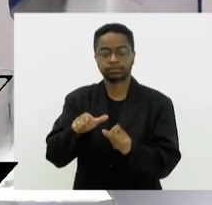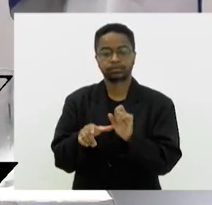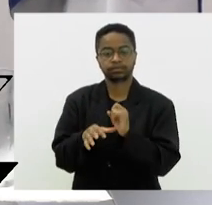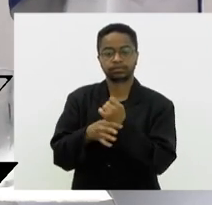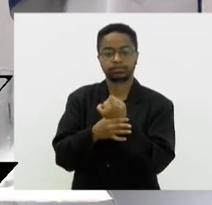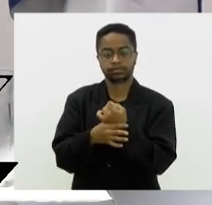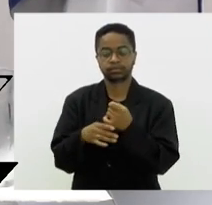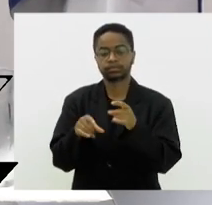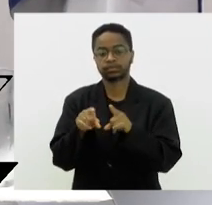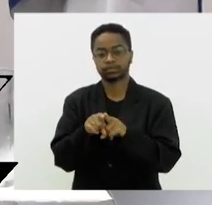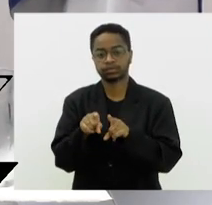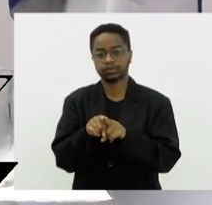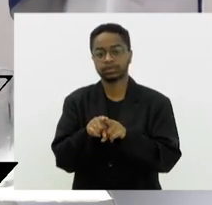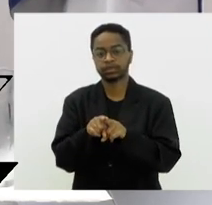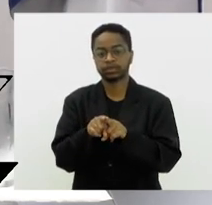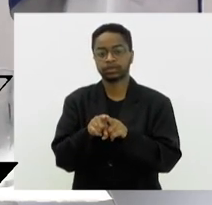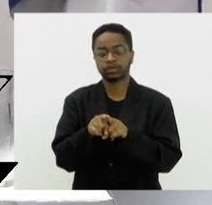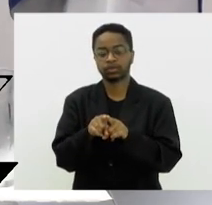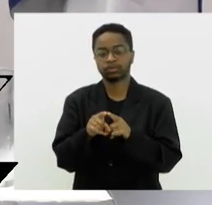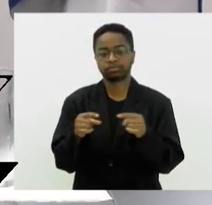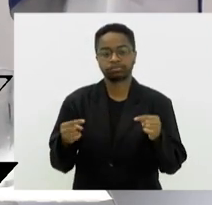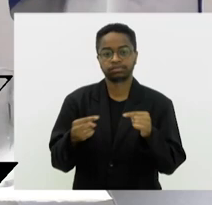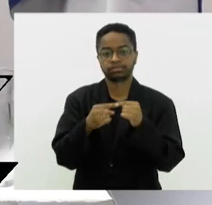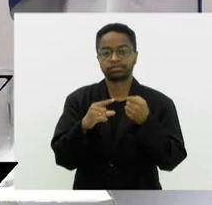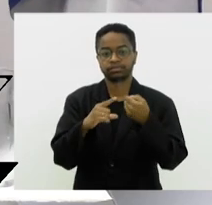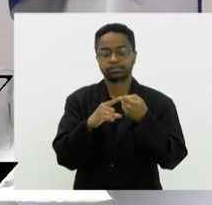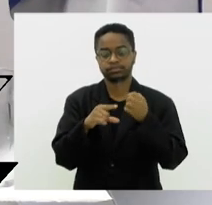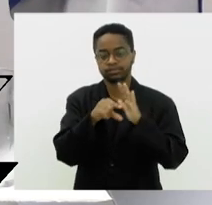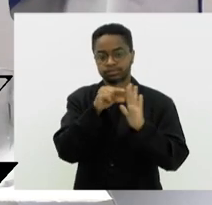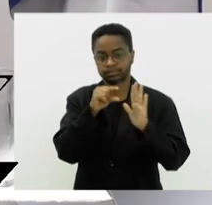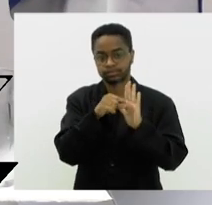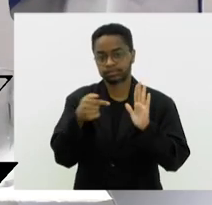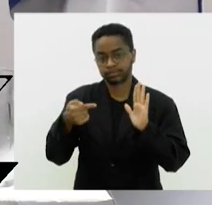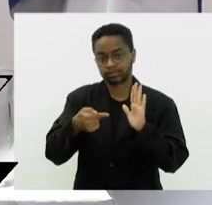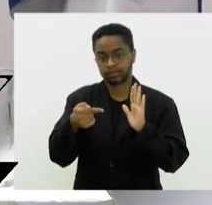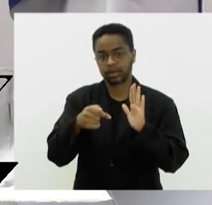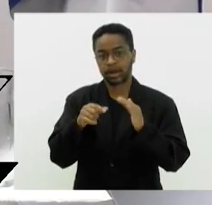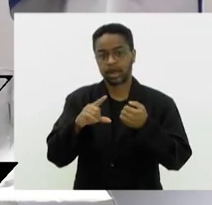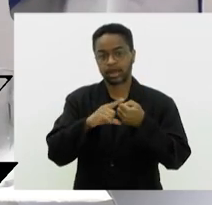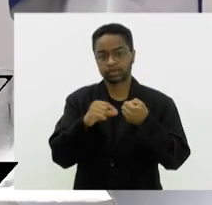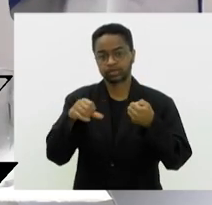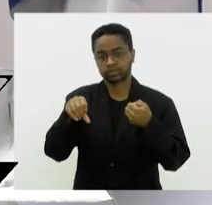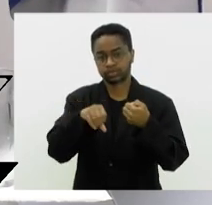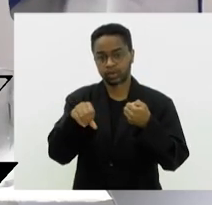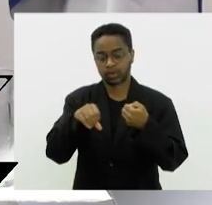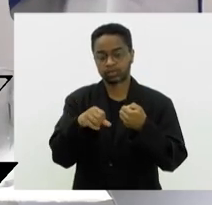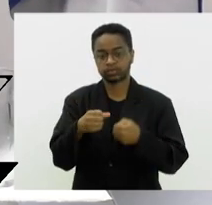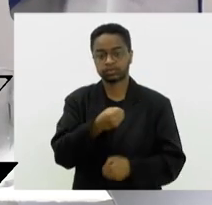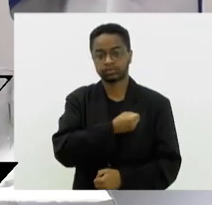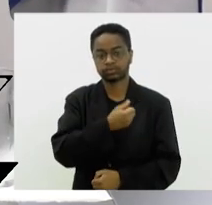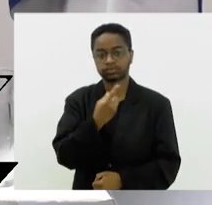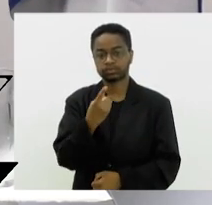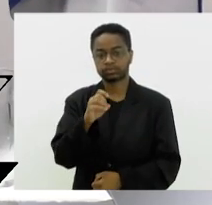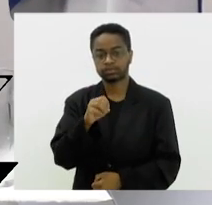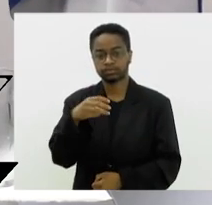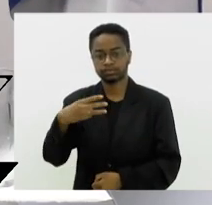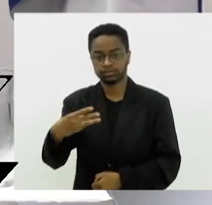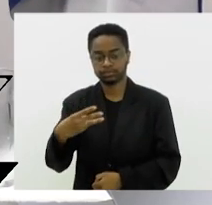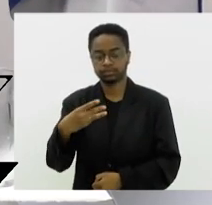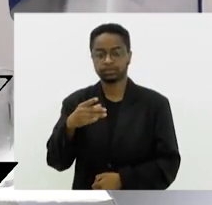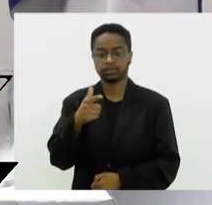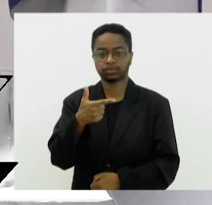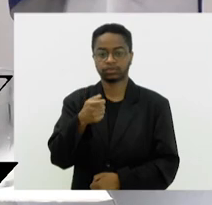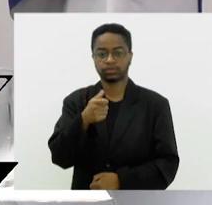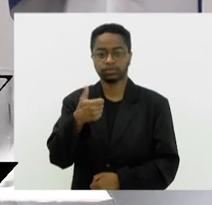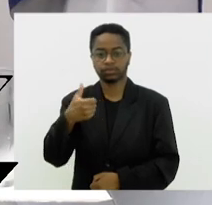consoante o parágrafo 7º do artigo 9º da Emenda Constitucional Federal número 103, de